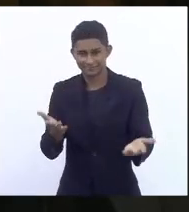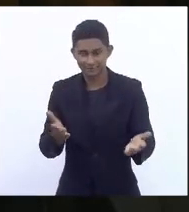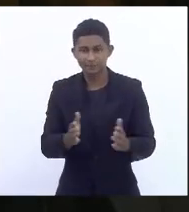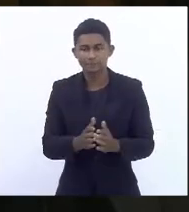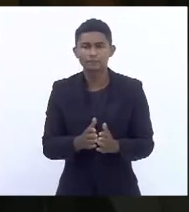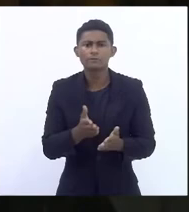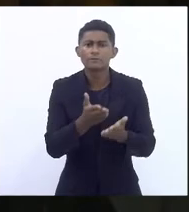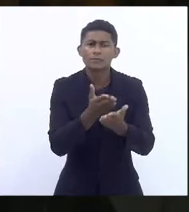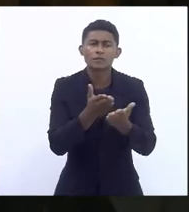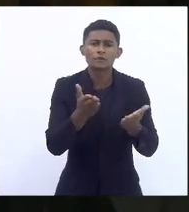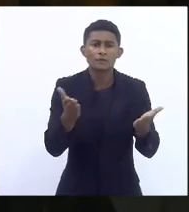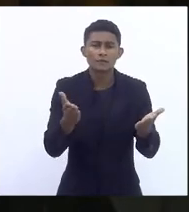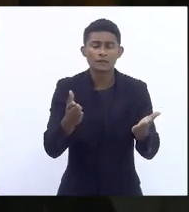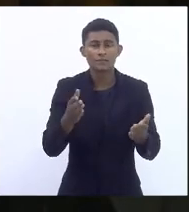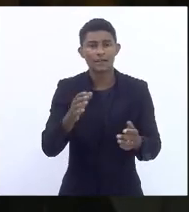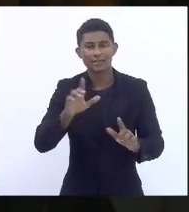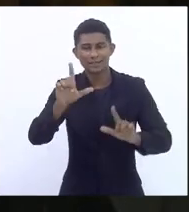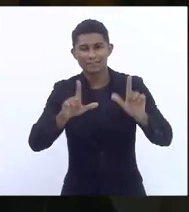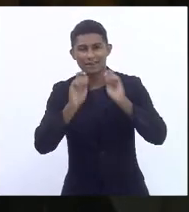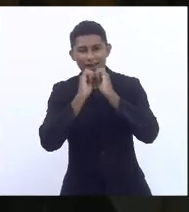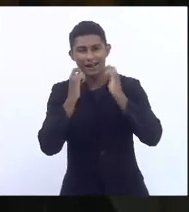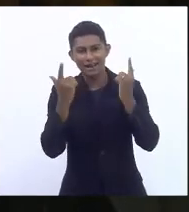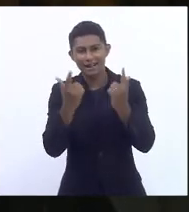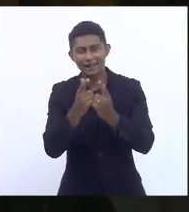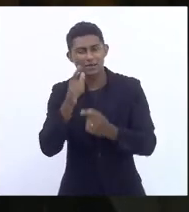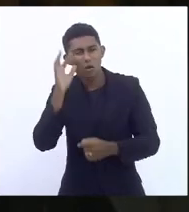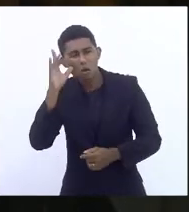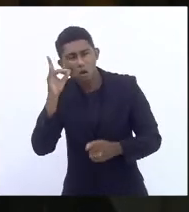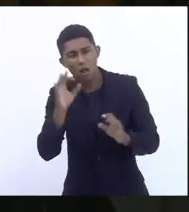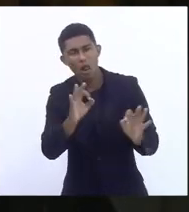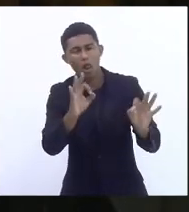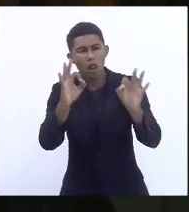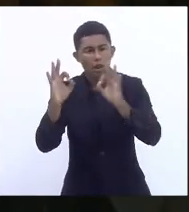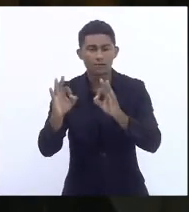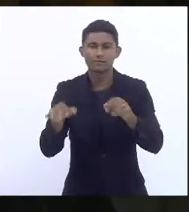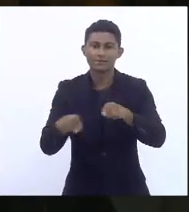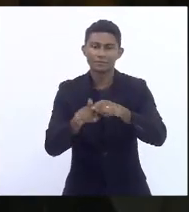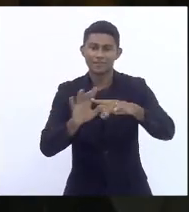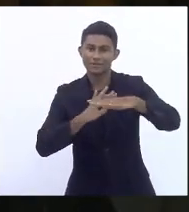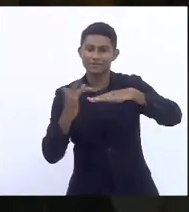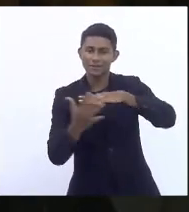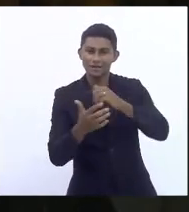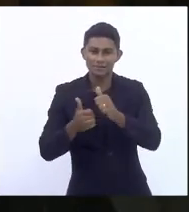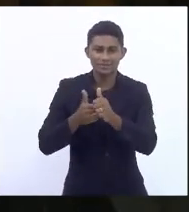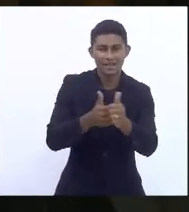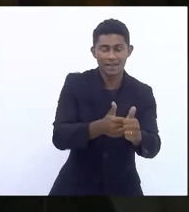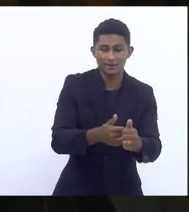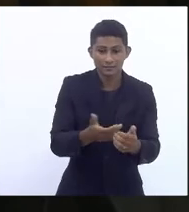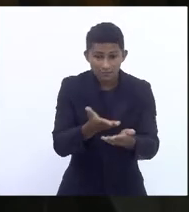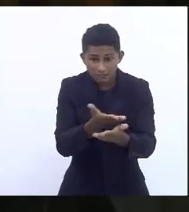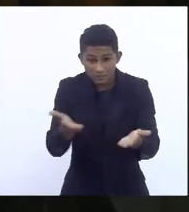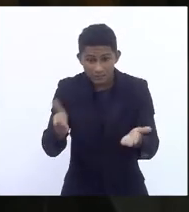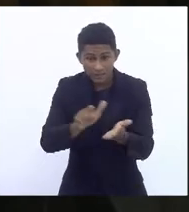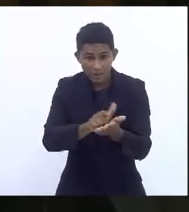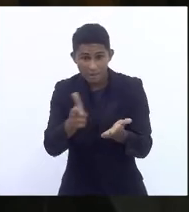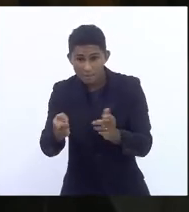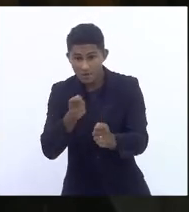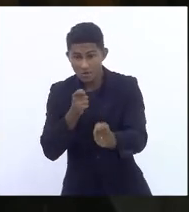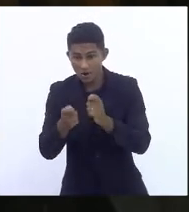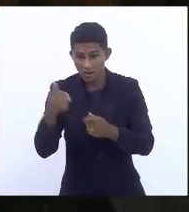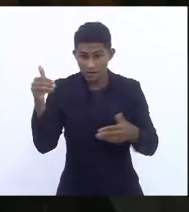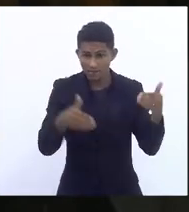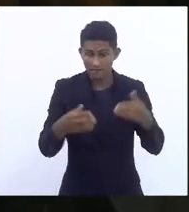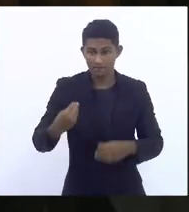cidadãs e cidadãos que nos acompanham pela TV Alerj, nos seguem pelas redes sociais, imprensa que faz a cobertura da nossa sessão plenária e colega